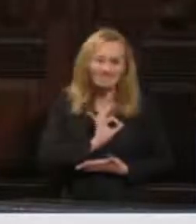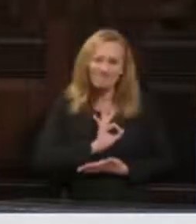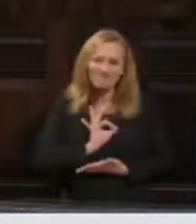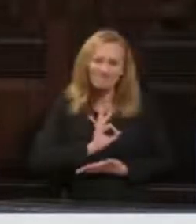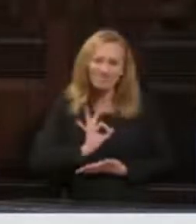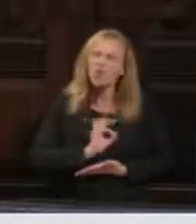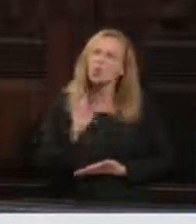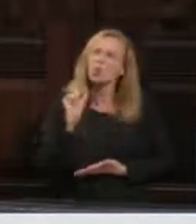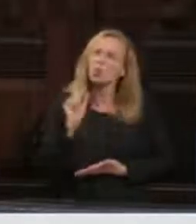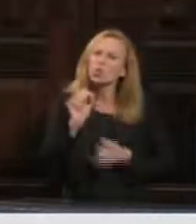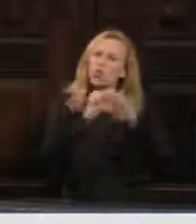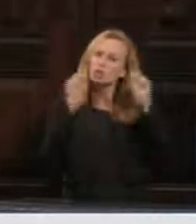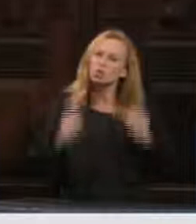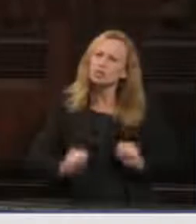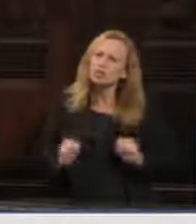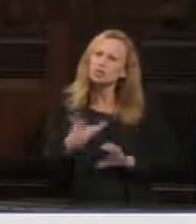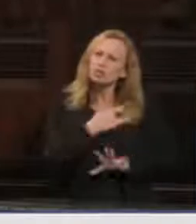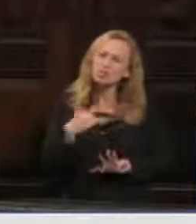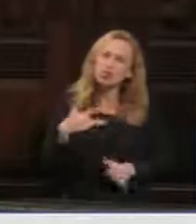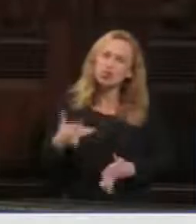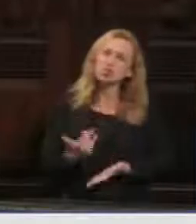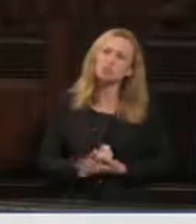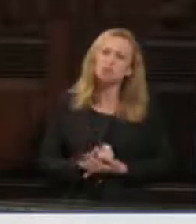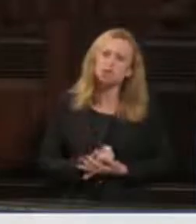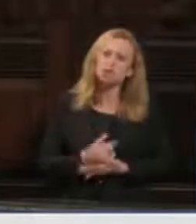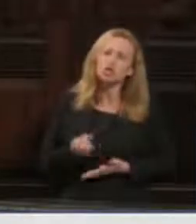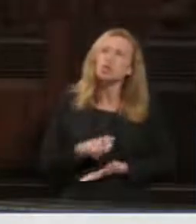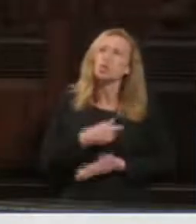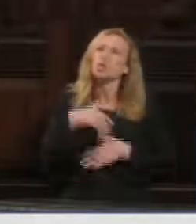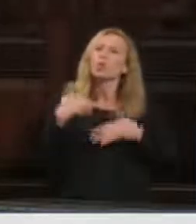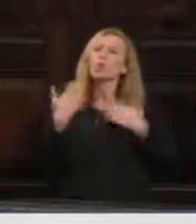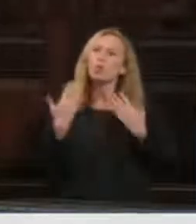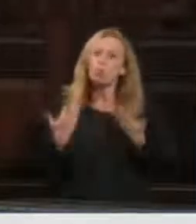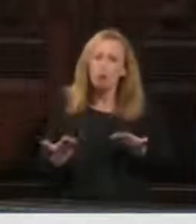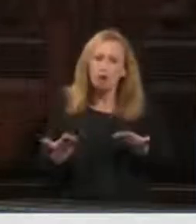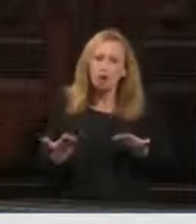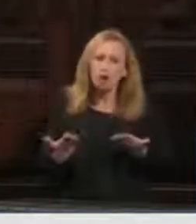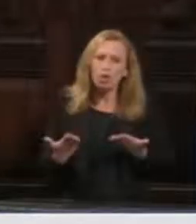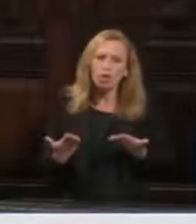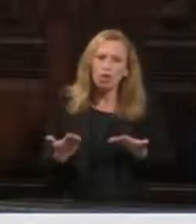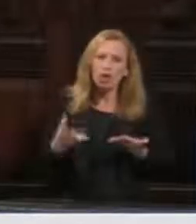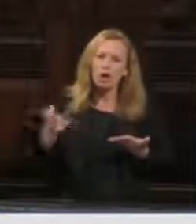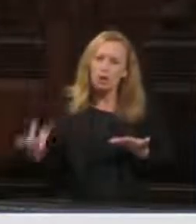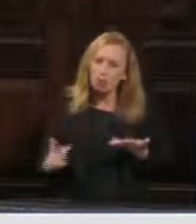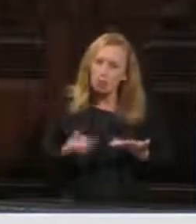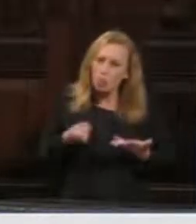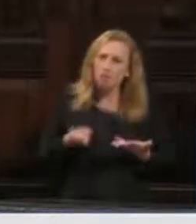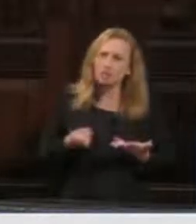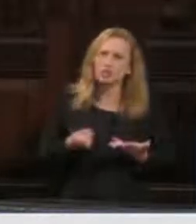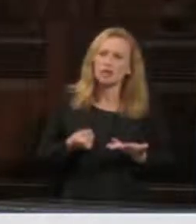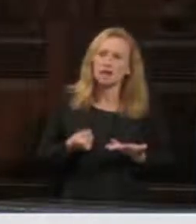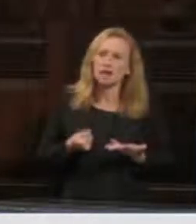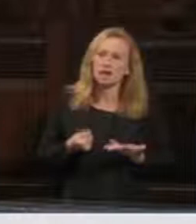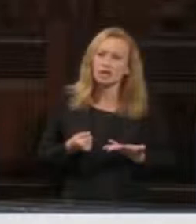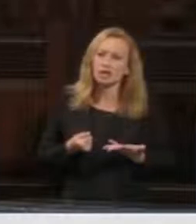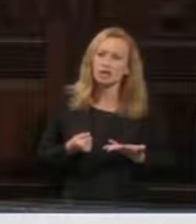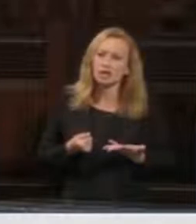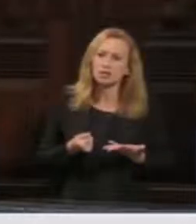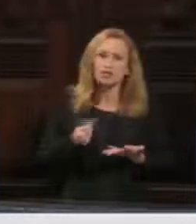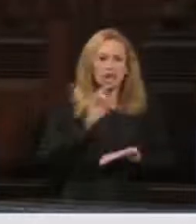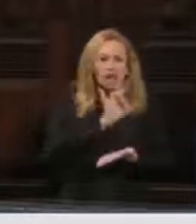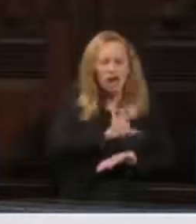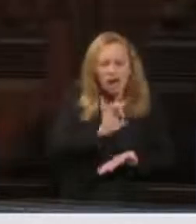é o Sistema Único de Saúde, quais são as atribuições dos